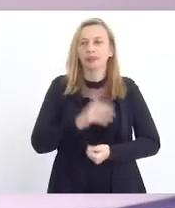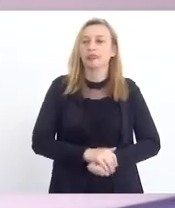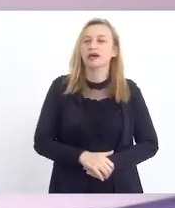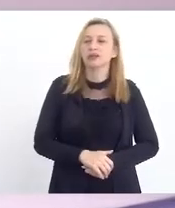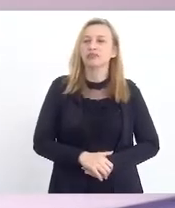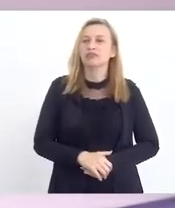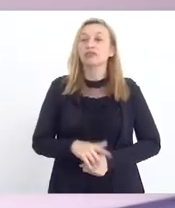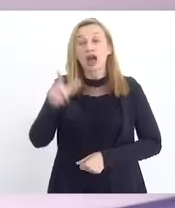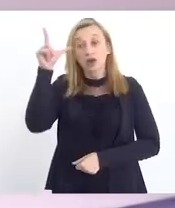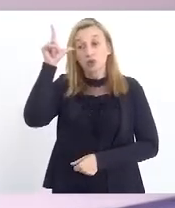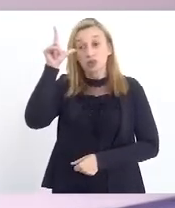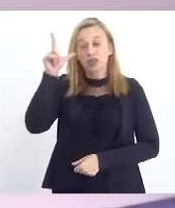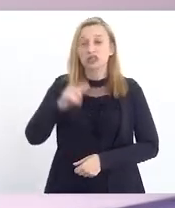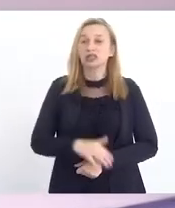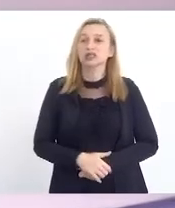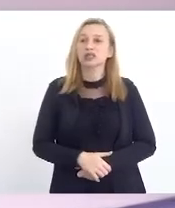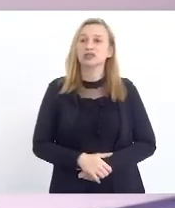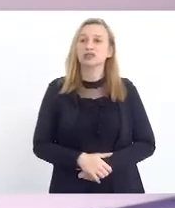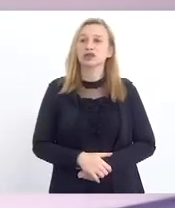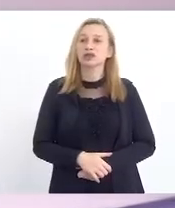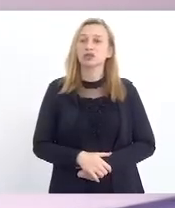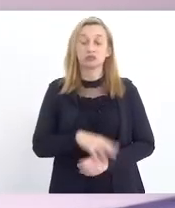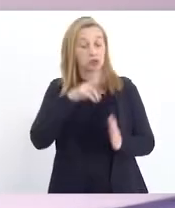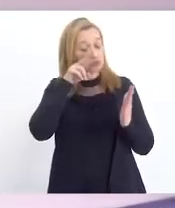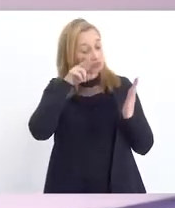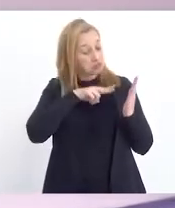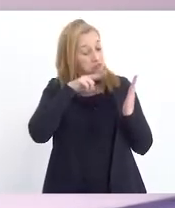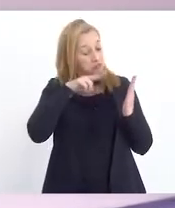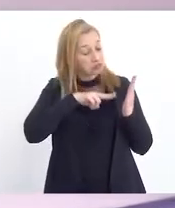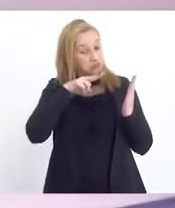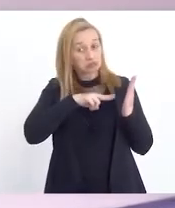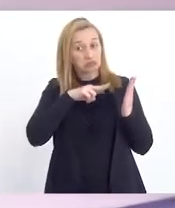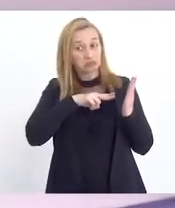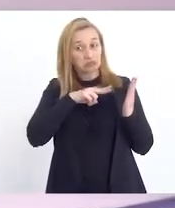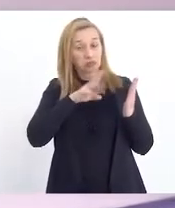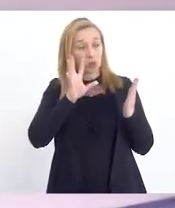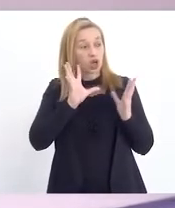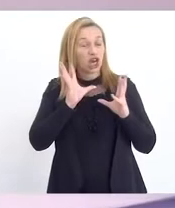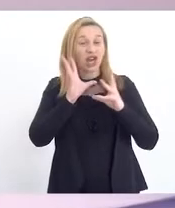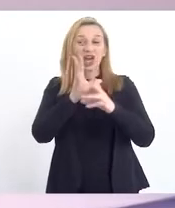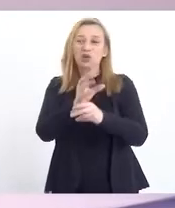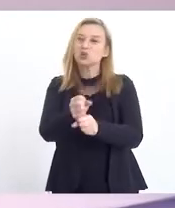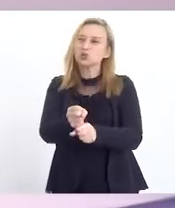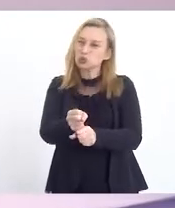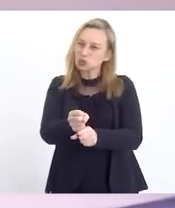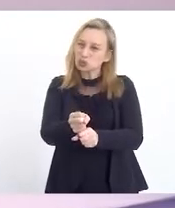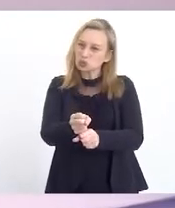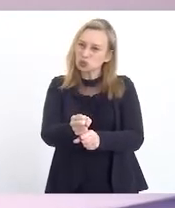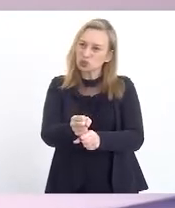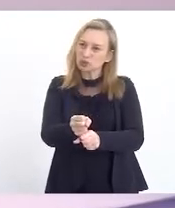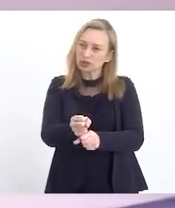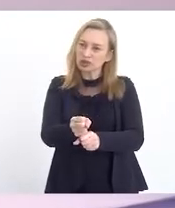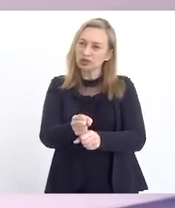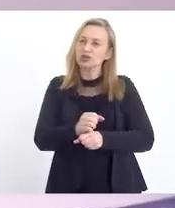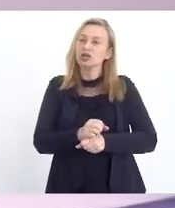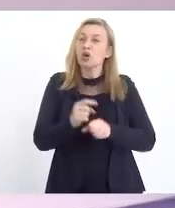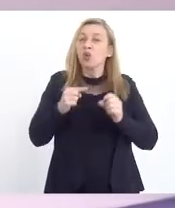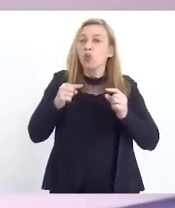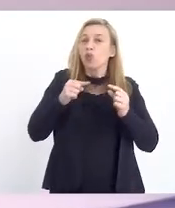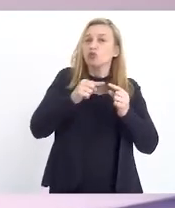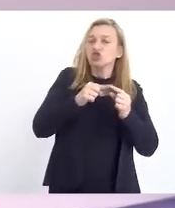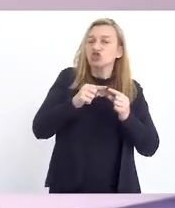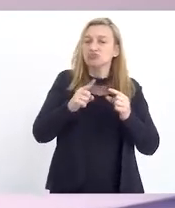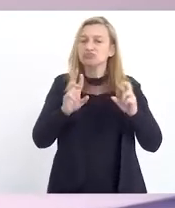A Lucinha fez uma leitura que resume, no essencial, o objetivo